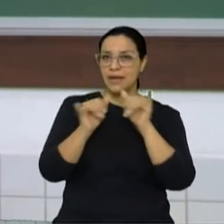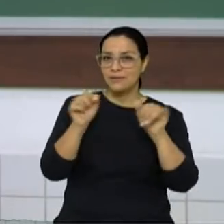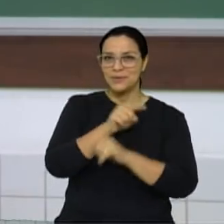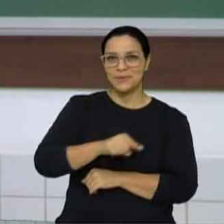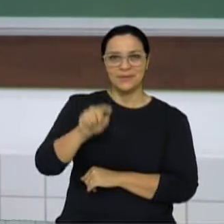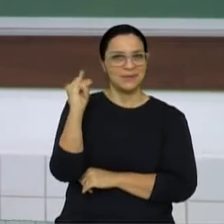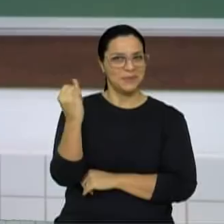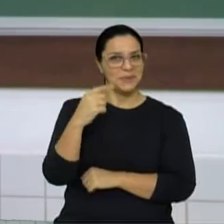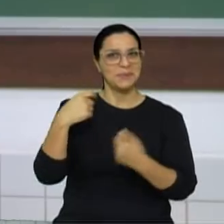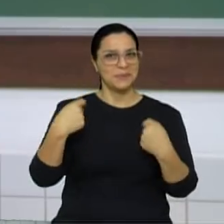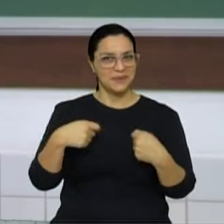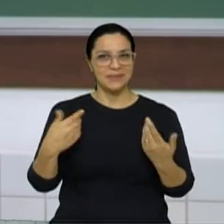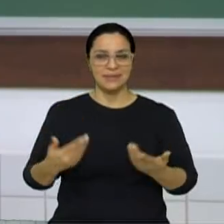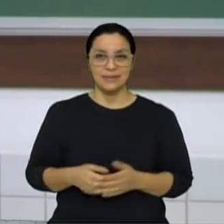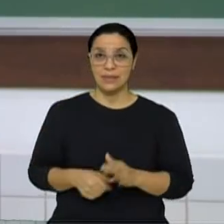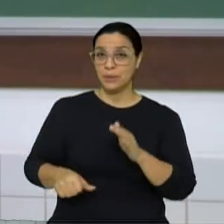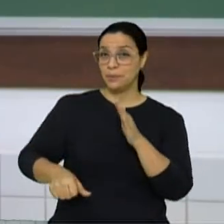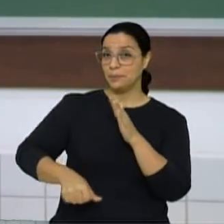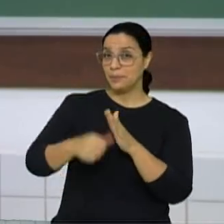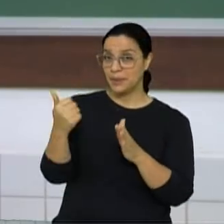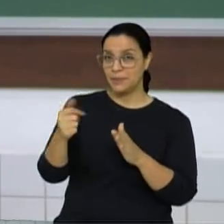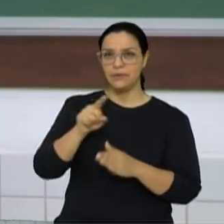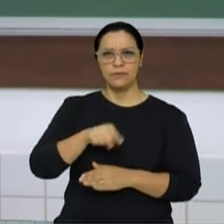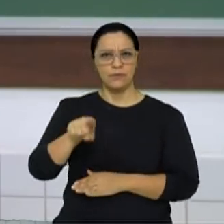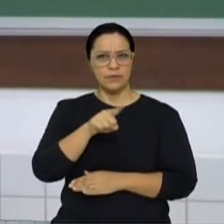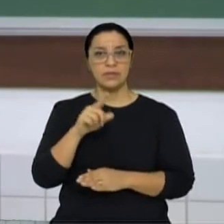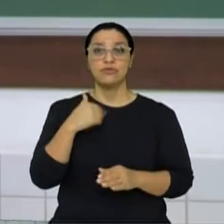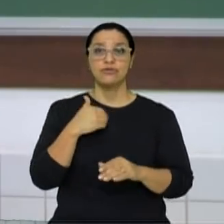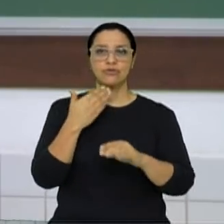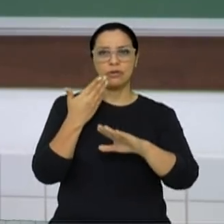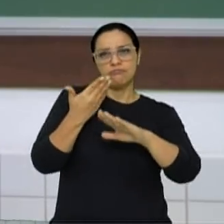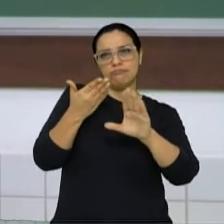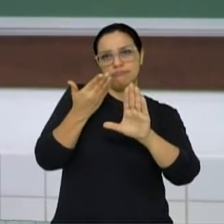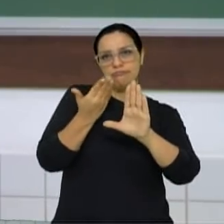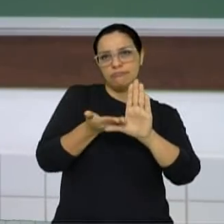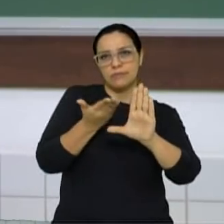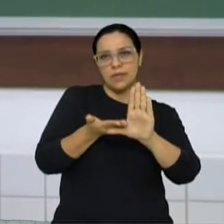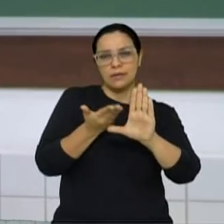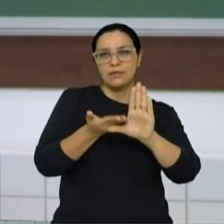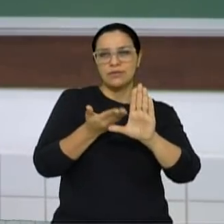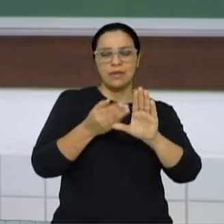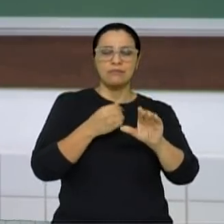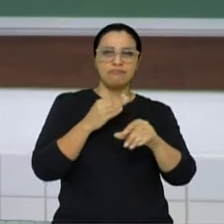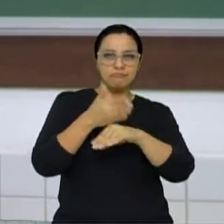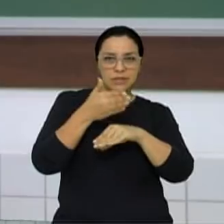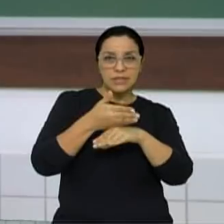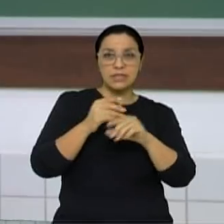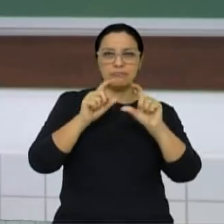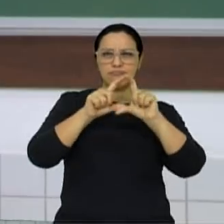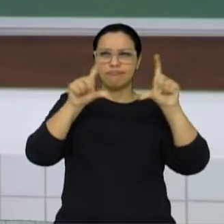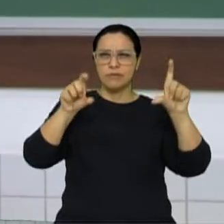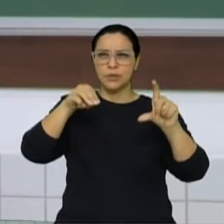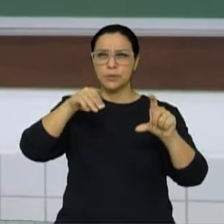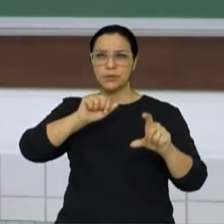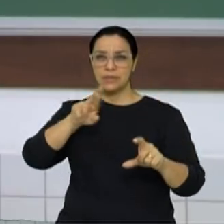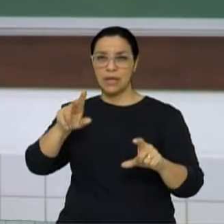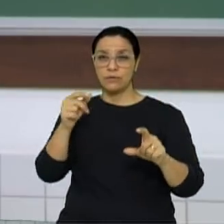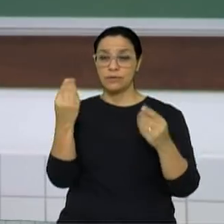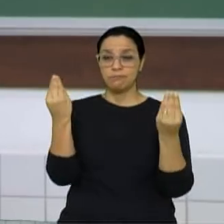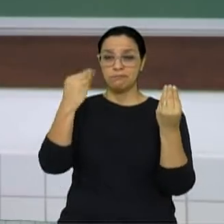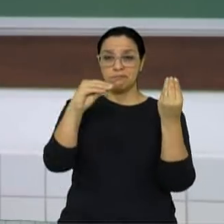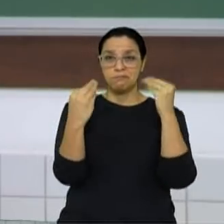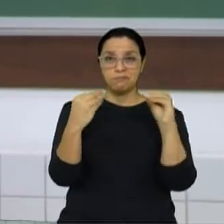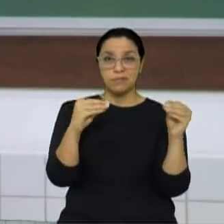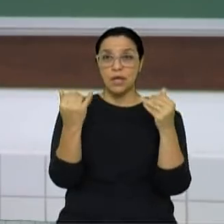para vocês, né? O primeiro deles é, você que tem acesso ao Classroom, fique atento aos murais que os professores postam para vocês, porque